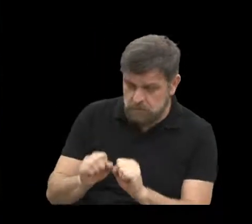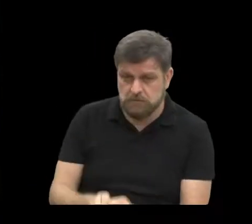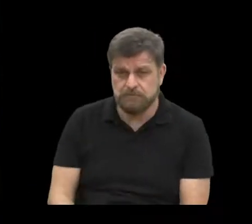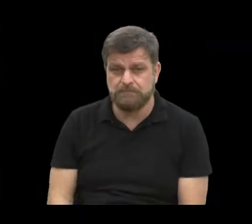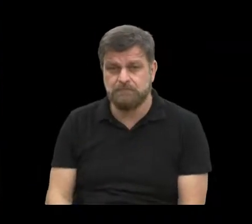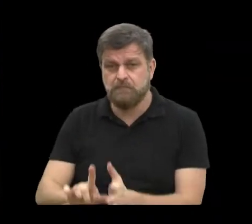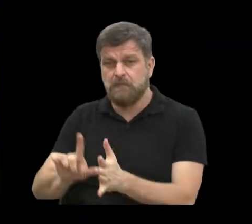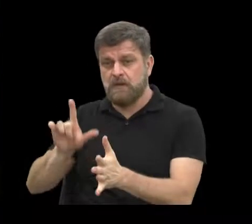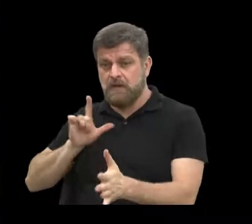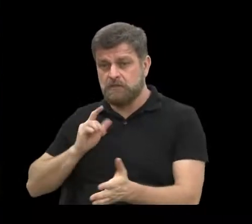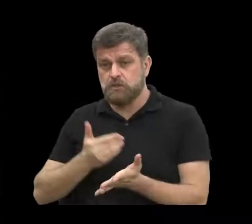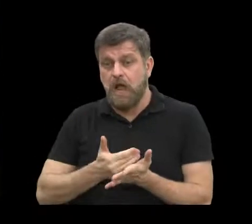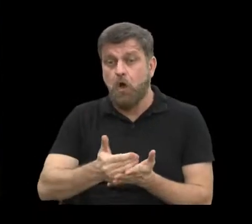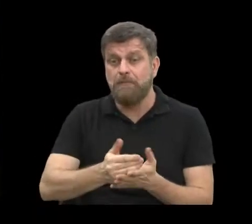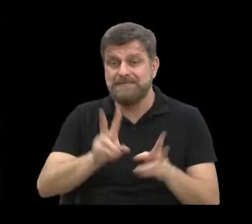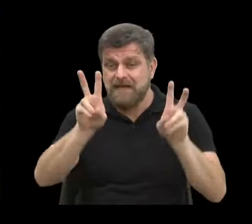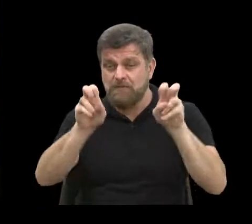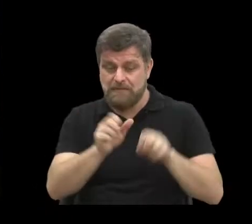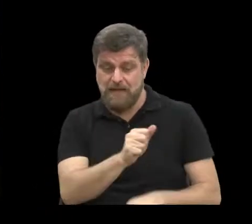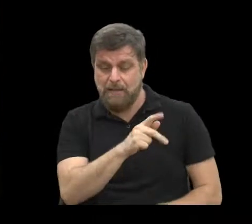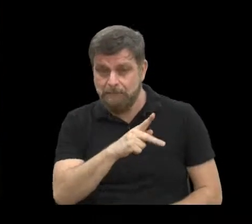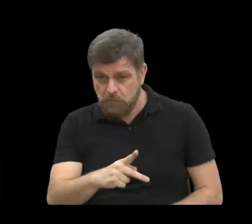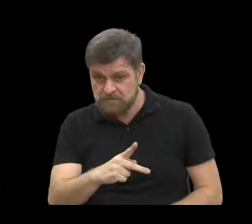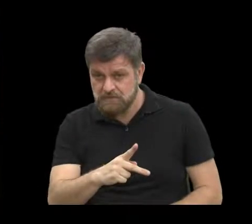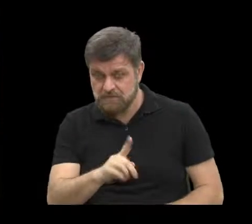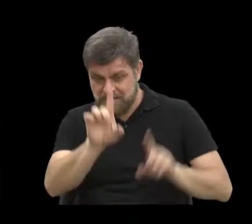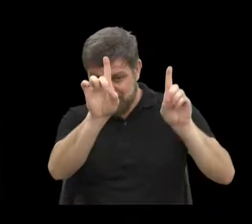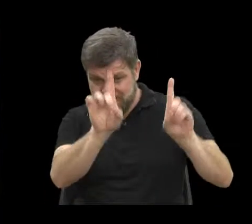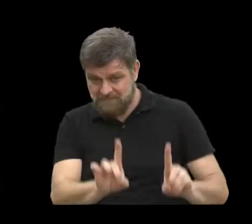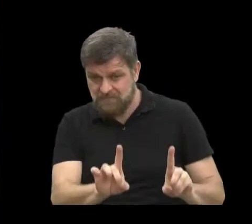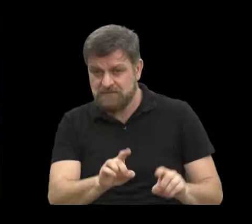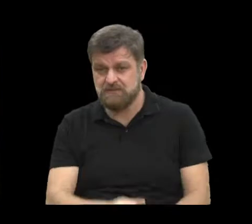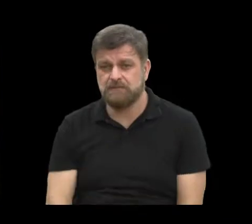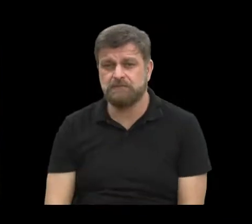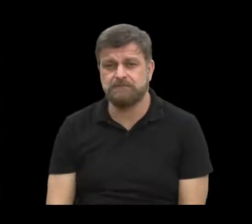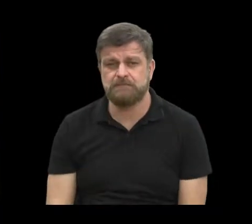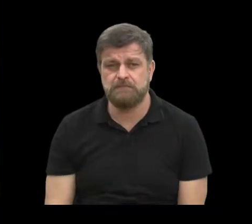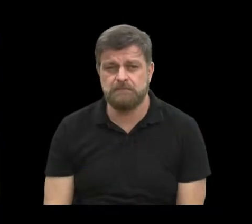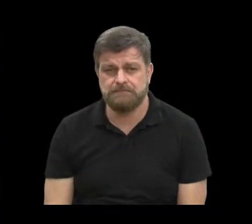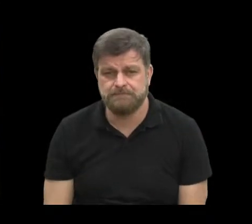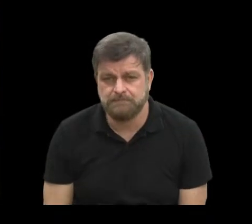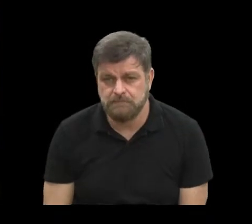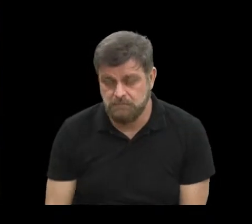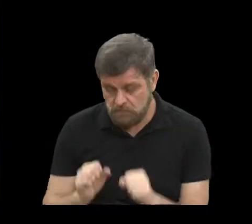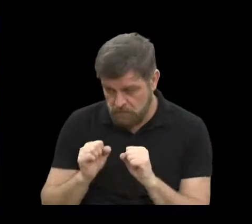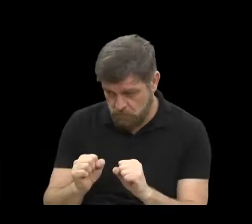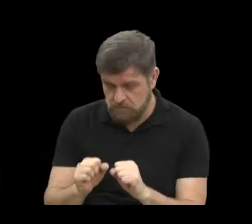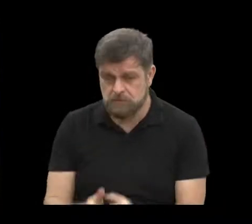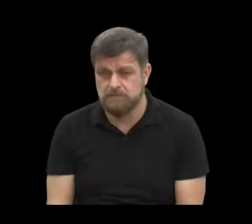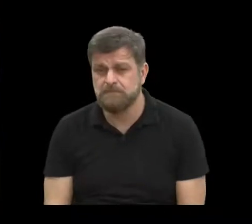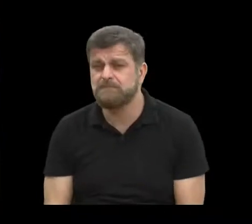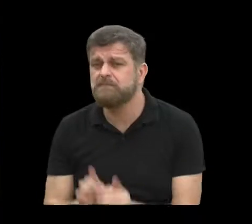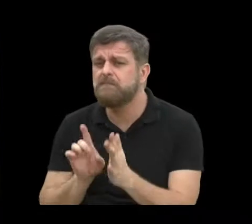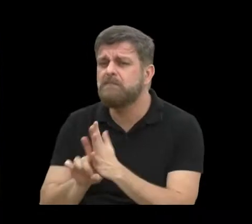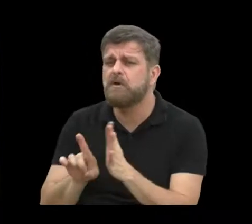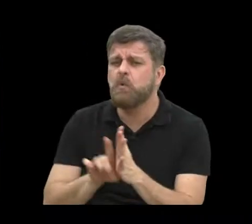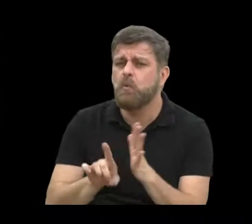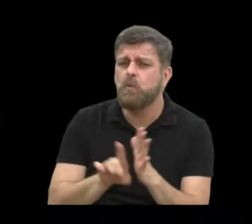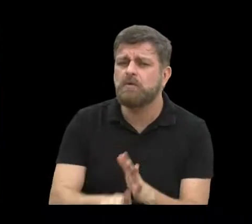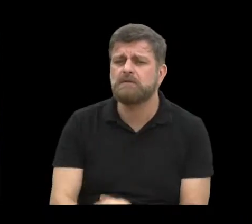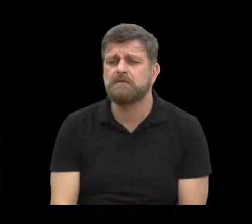antes da gente falar de aposentadoria da pessoa com deficiência, que é outro tema? Pode ser? Tem uma pergunta?